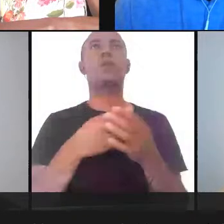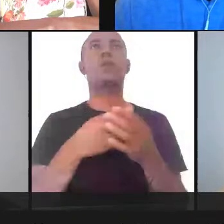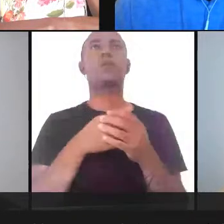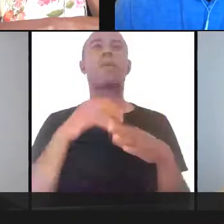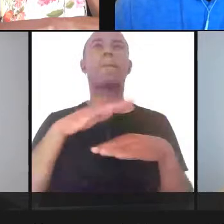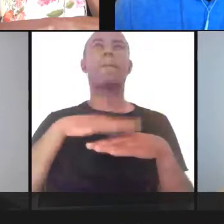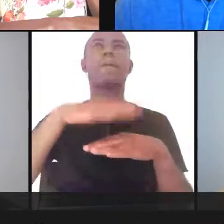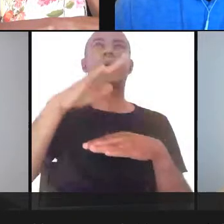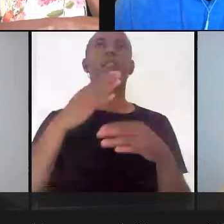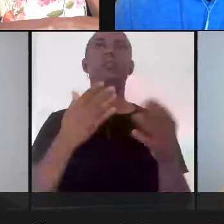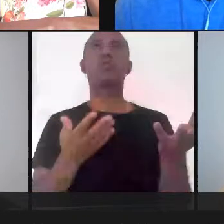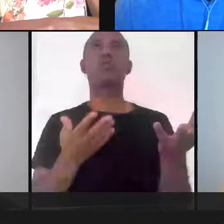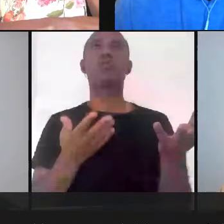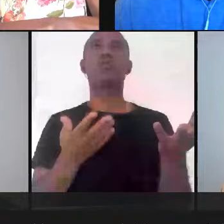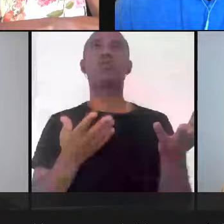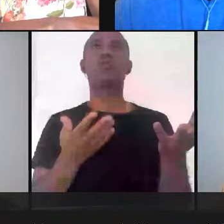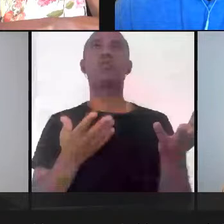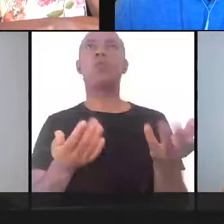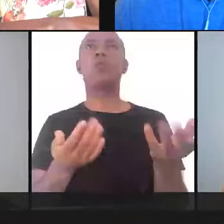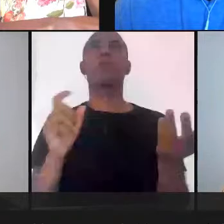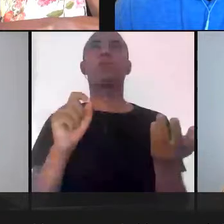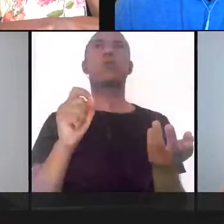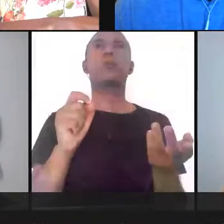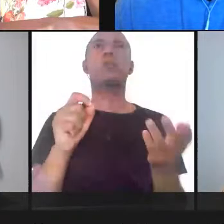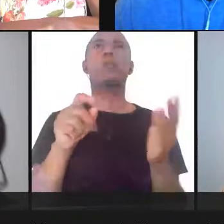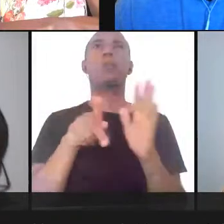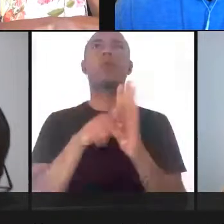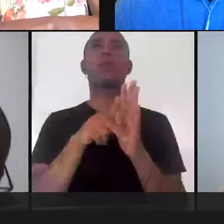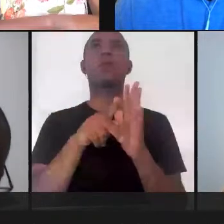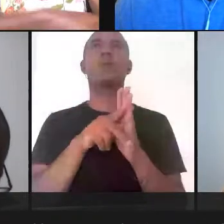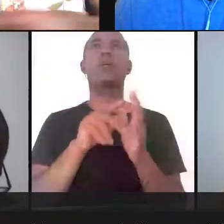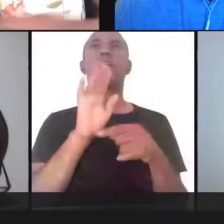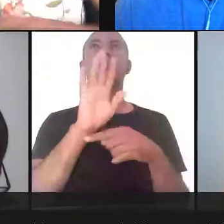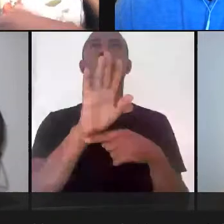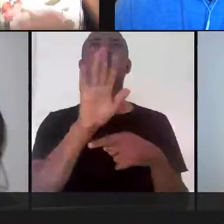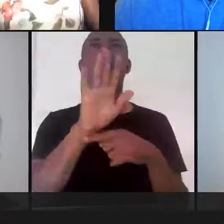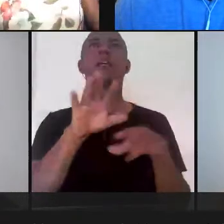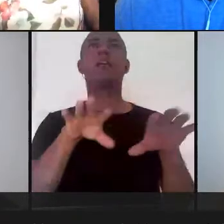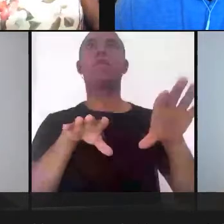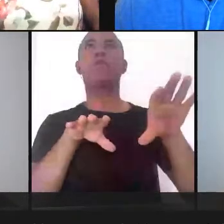para a formação de leitores do presente, mas também da manhã?